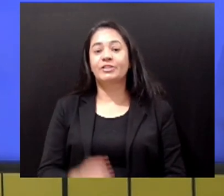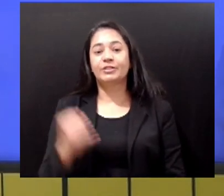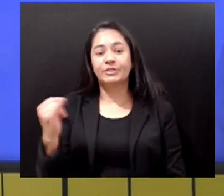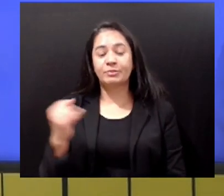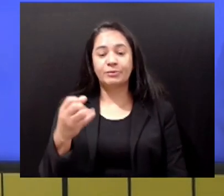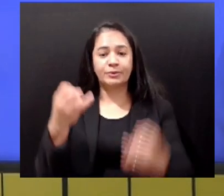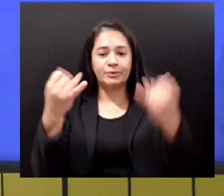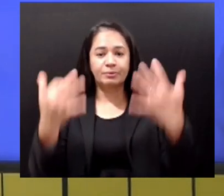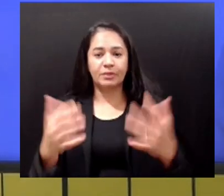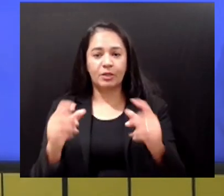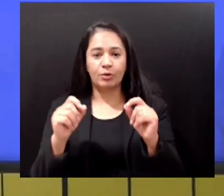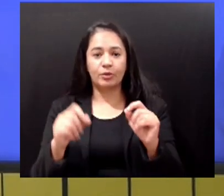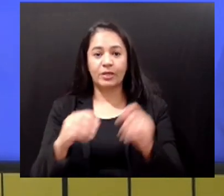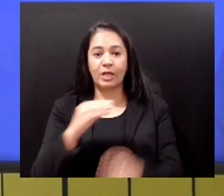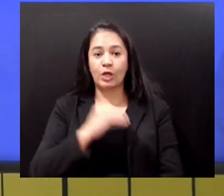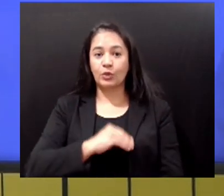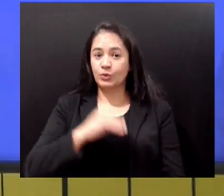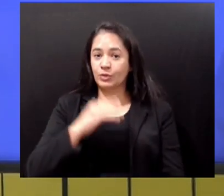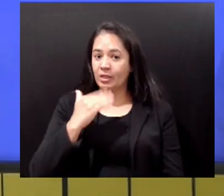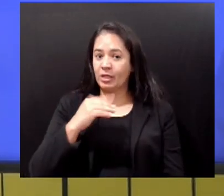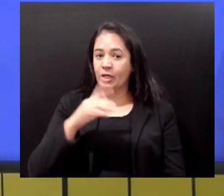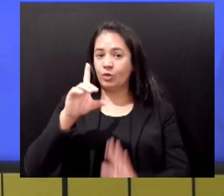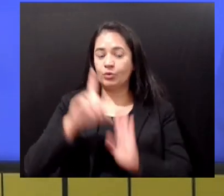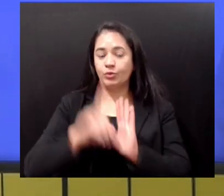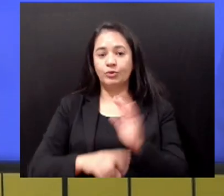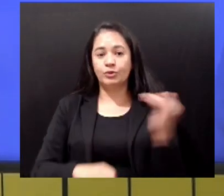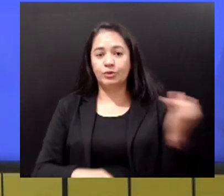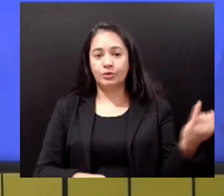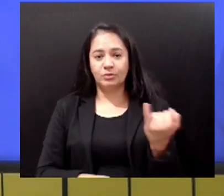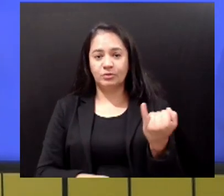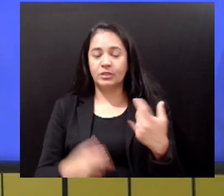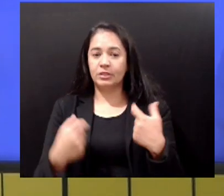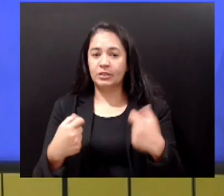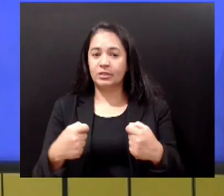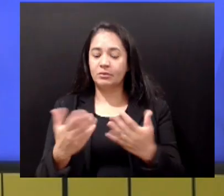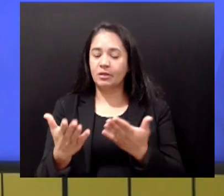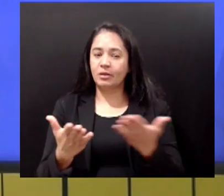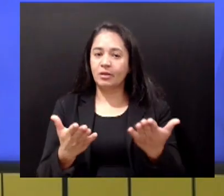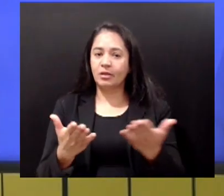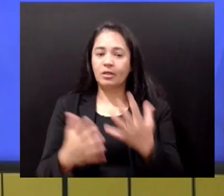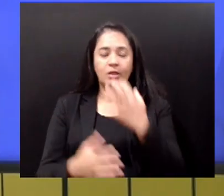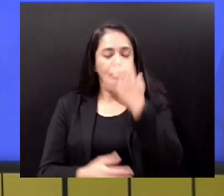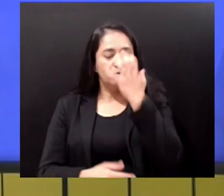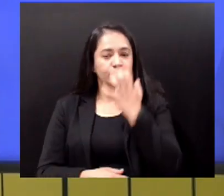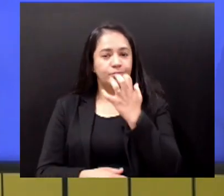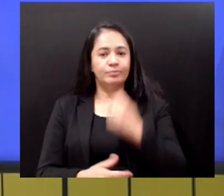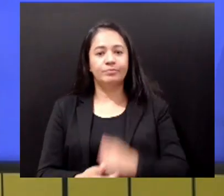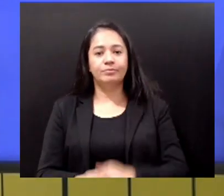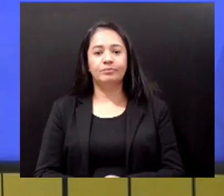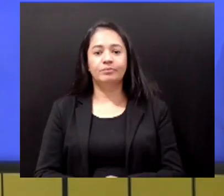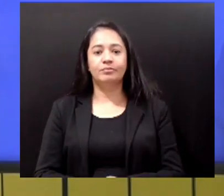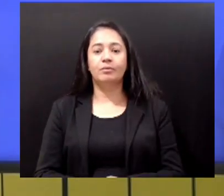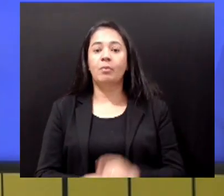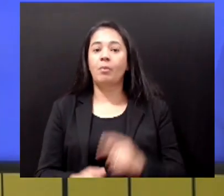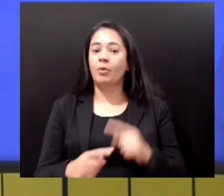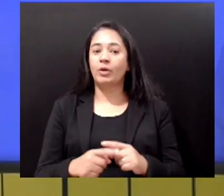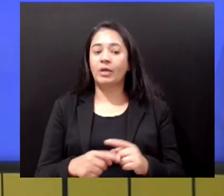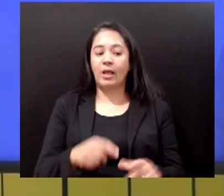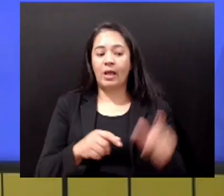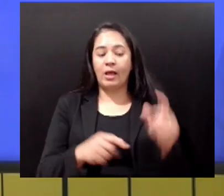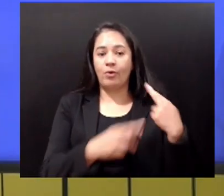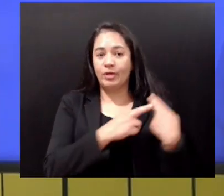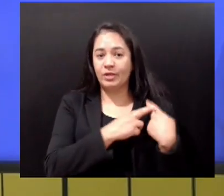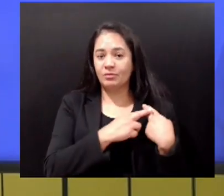pensão alimentícia é um direito fundamental e deve ser tratada com seriedade. tanto por quem paga quanto por